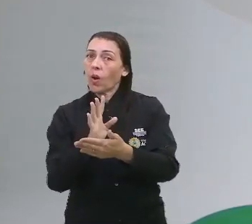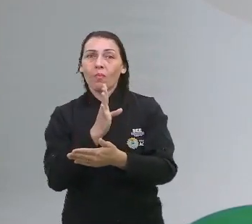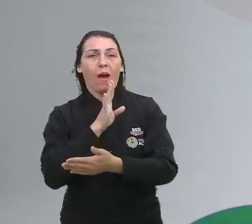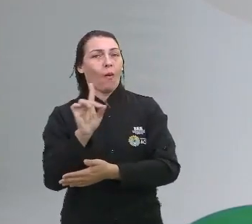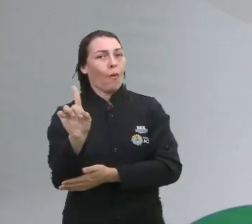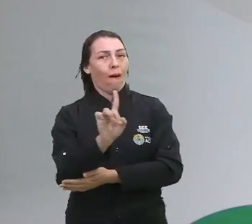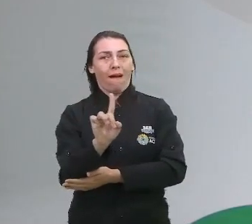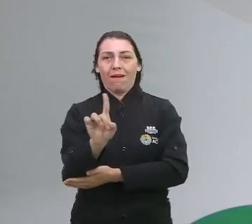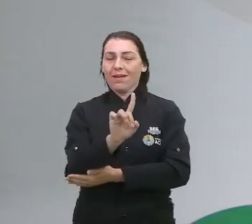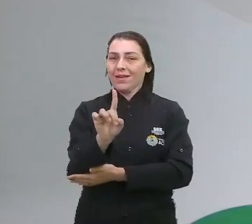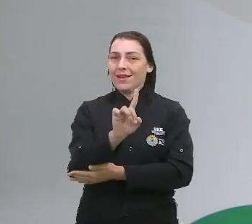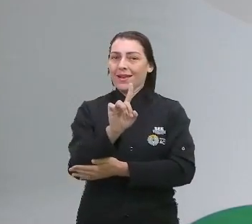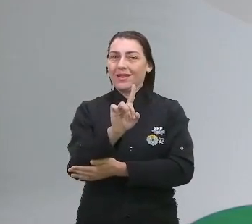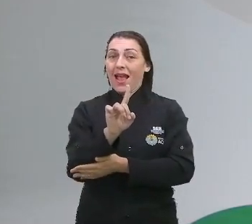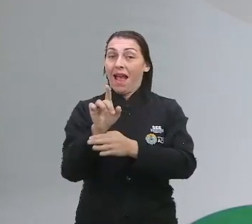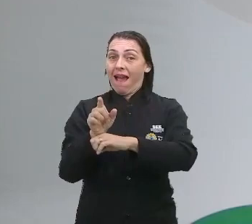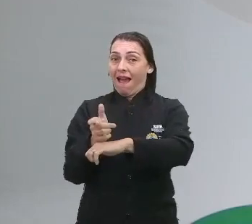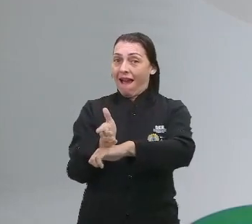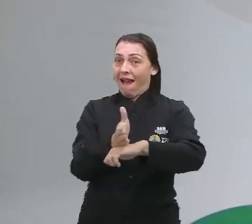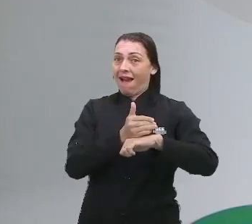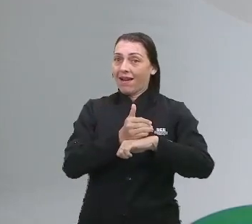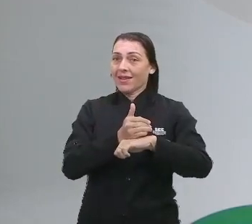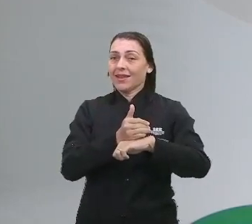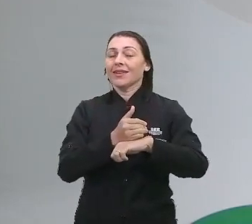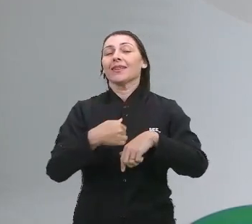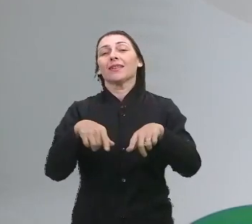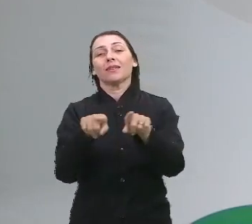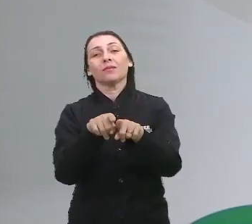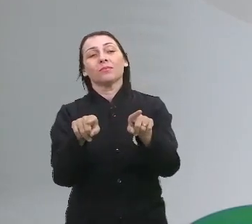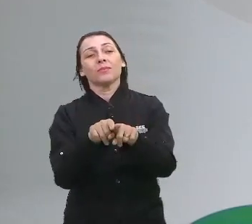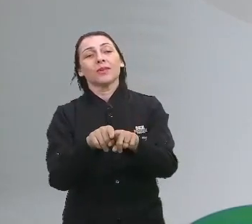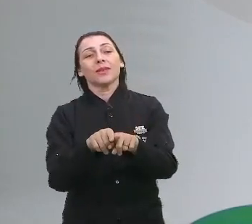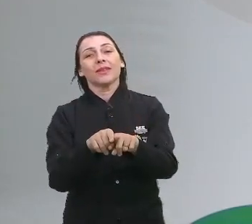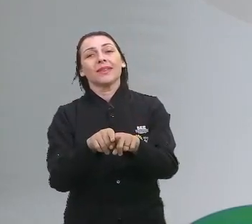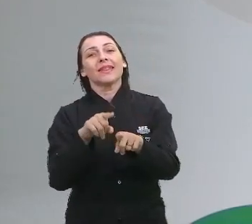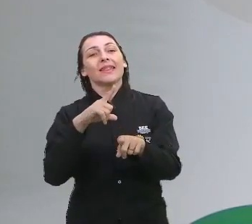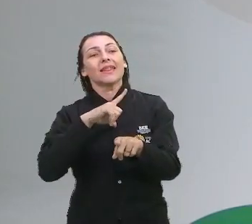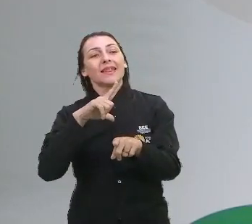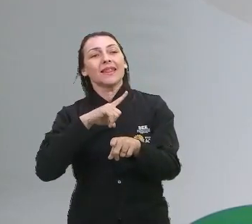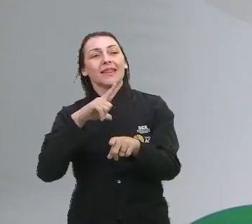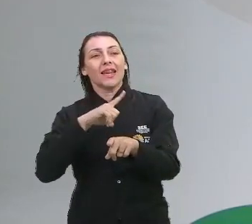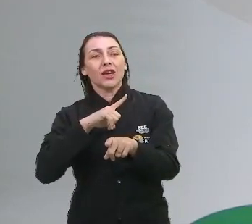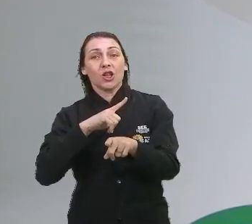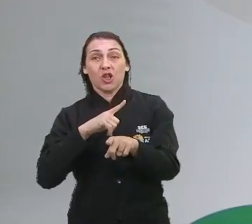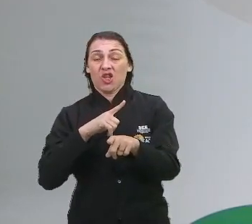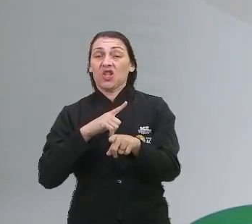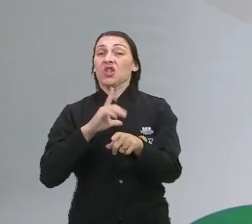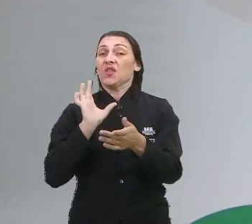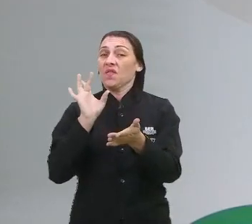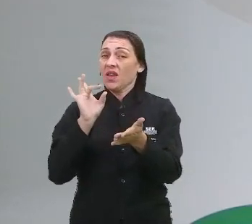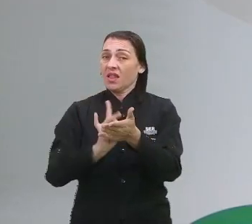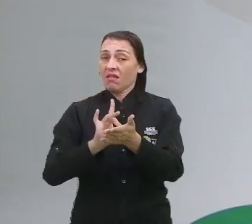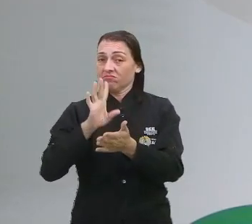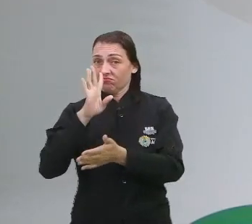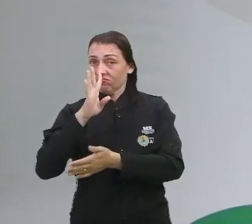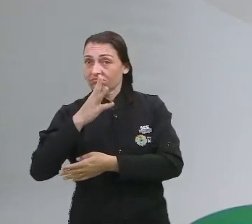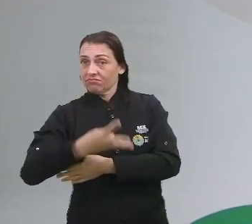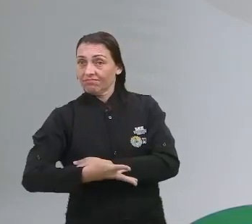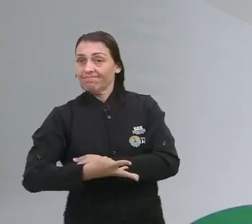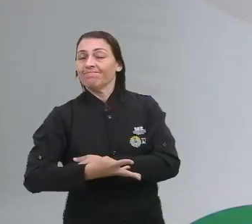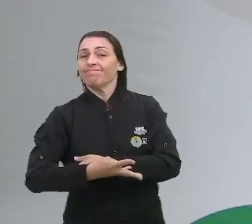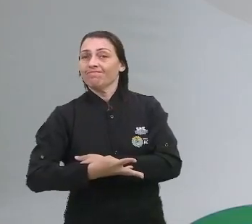não conheço de forma antecipada e que vai além disso, porque ele vai ter de forma ofensiva, de